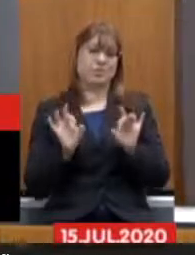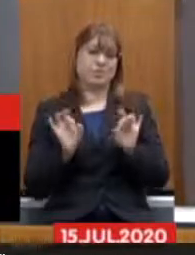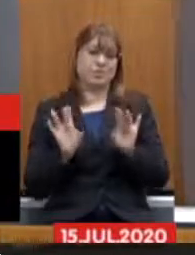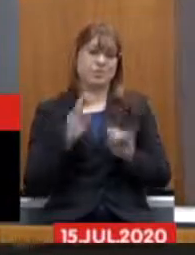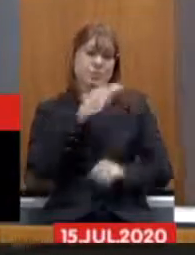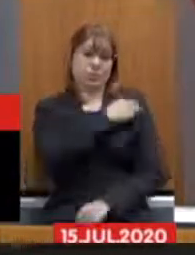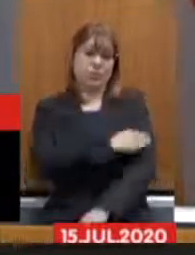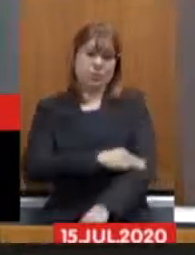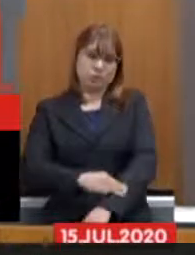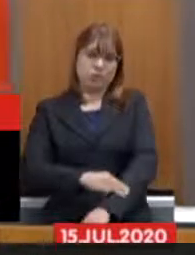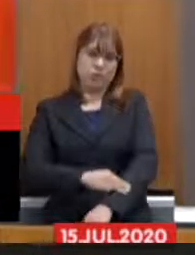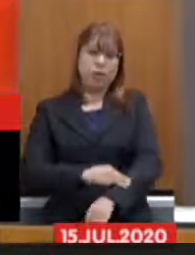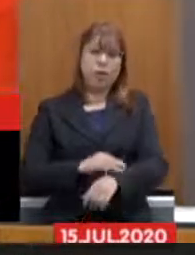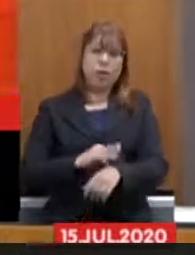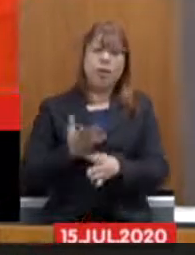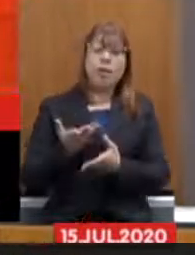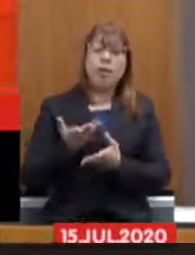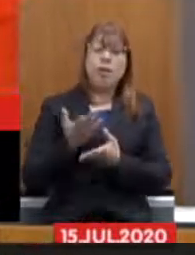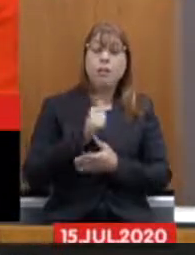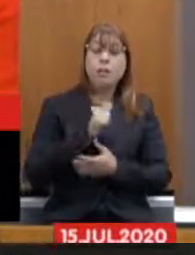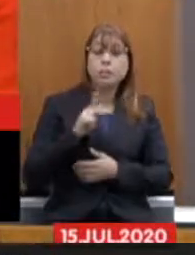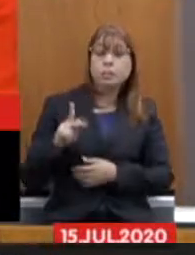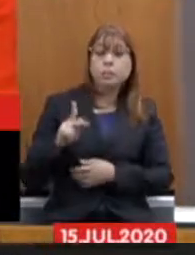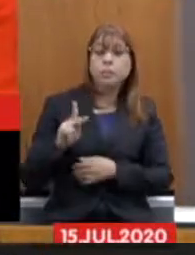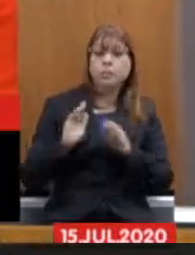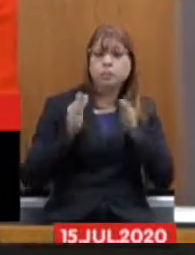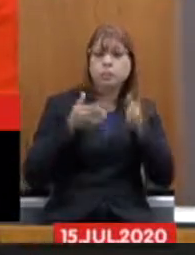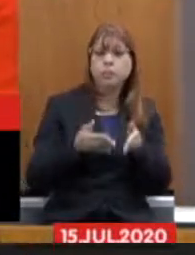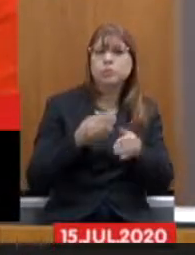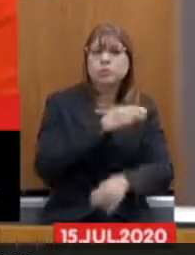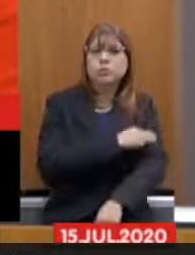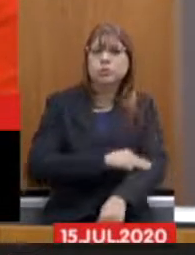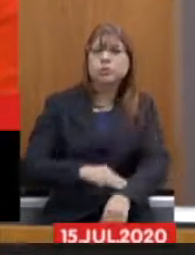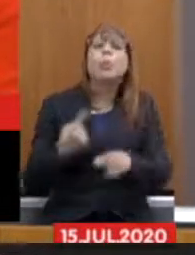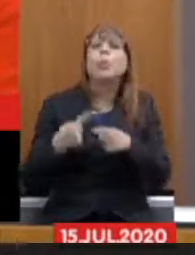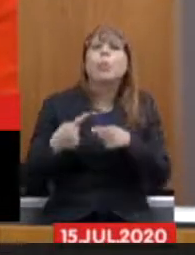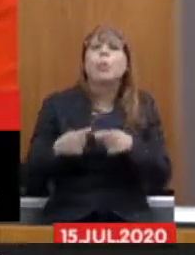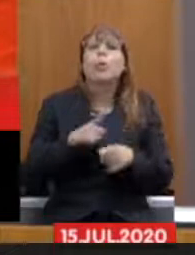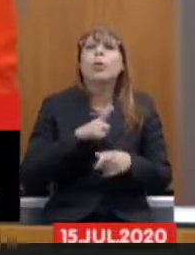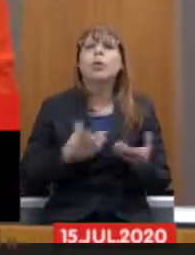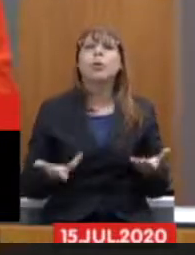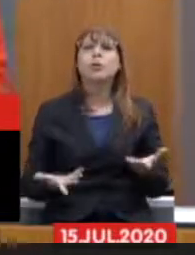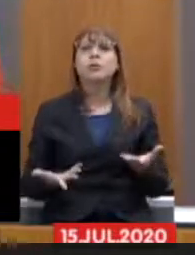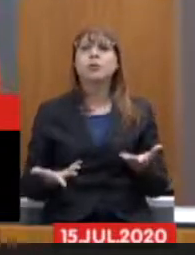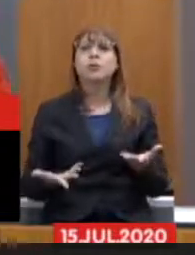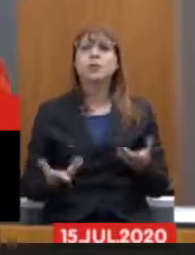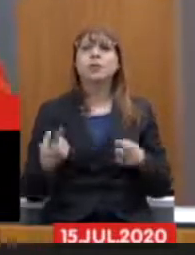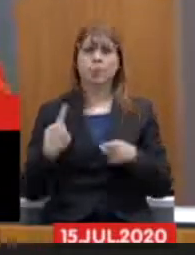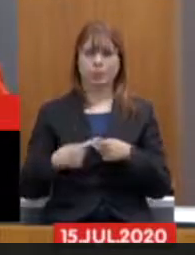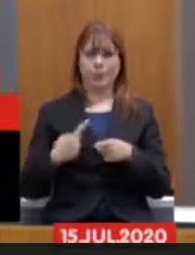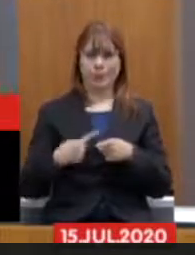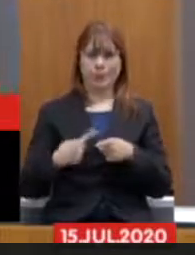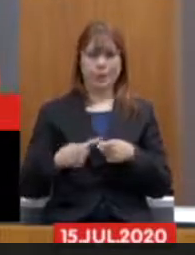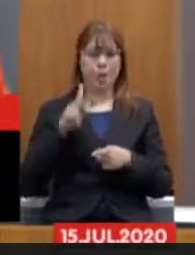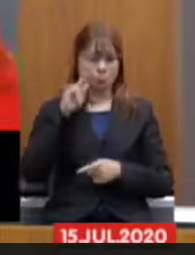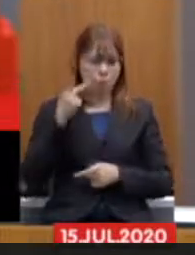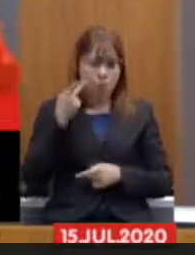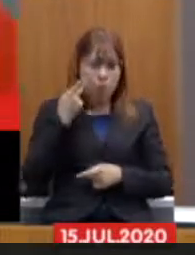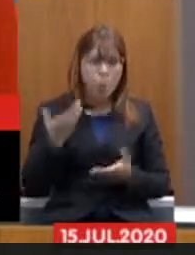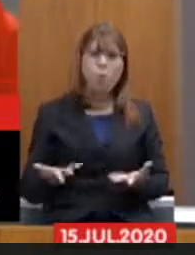do magistério aposentadoria específica do magistério ela existe por uma razão é o reconhecimento da sociedade